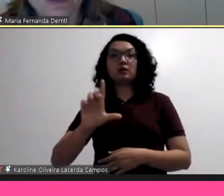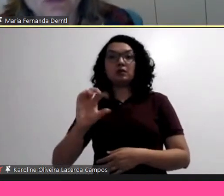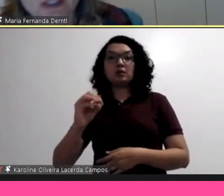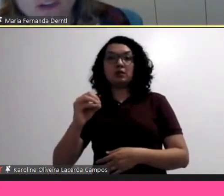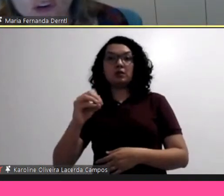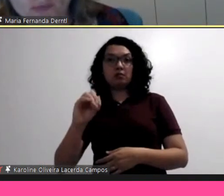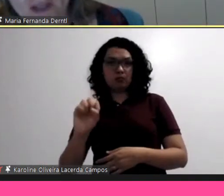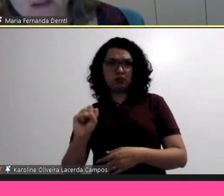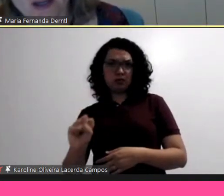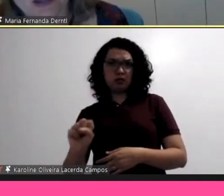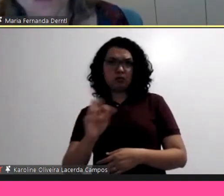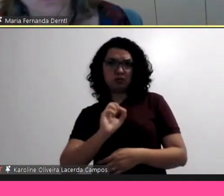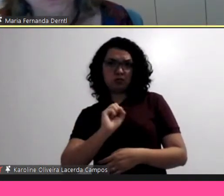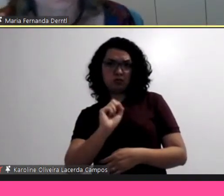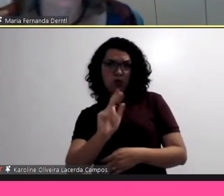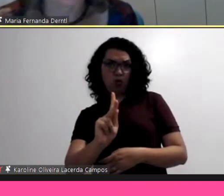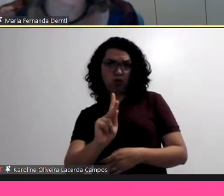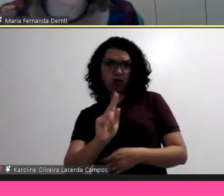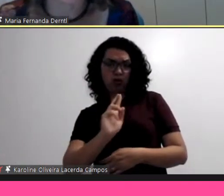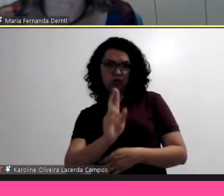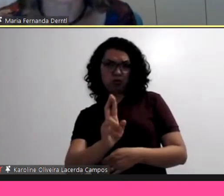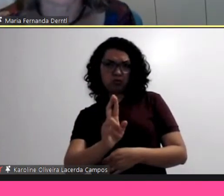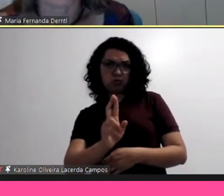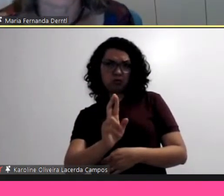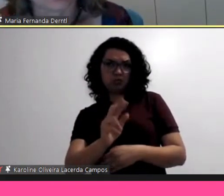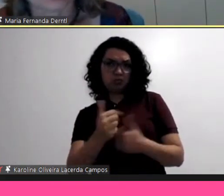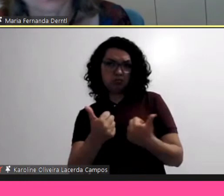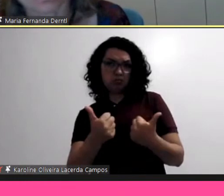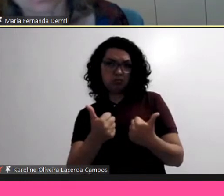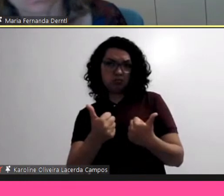Não, e levaria a gente a pensar em muitas outras